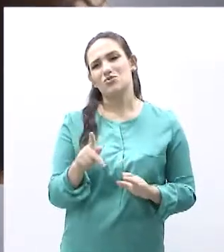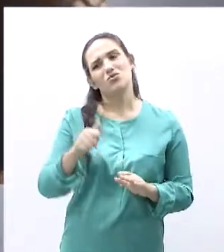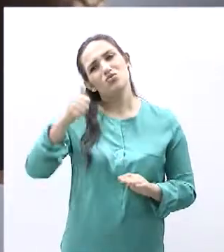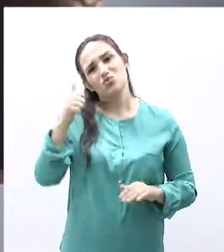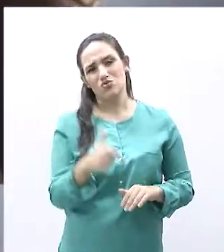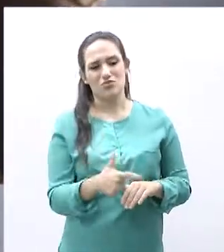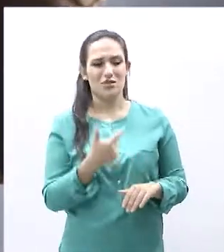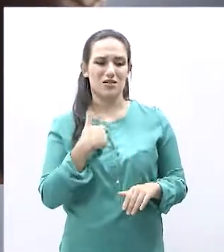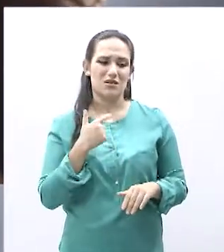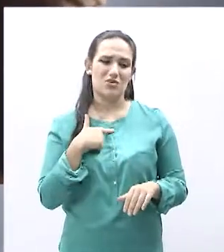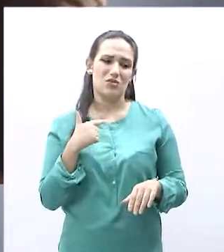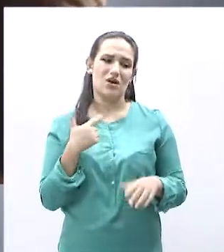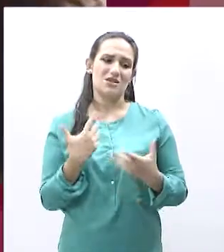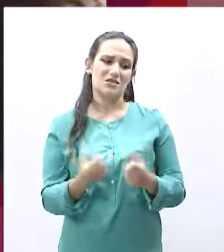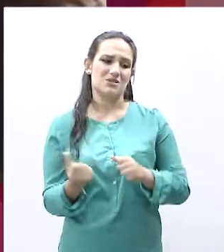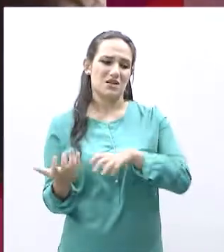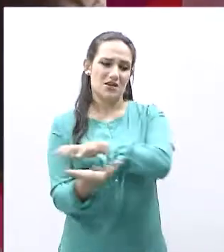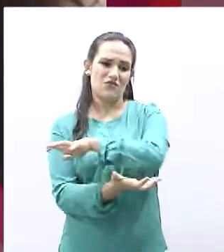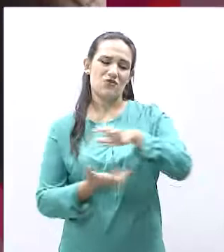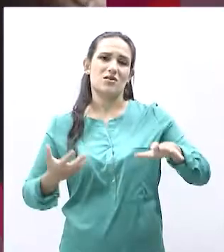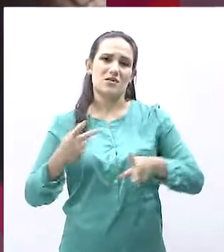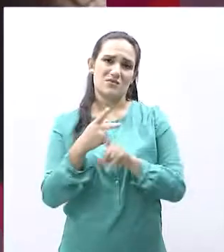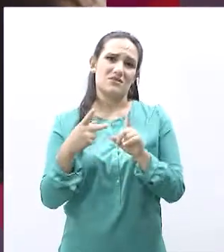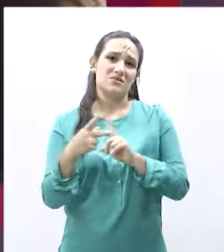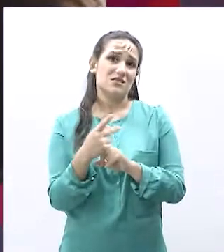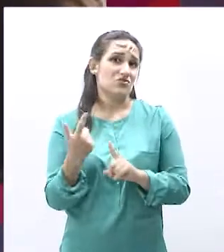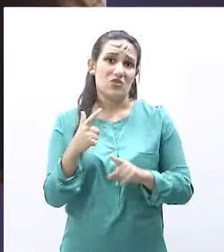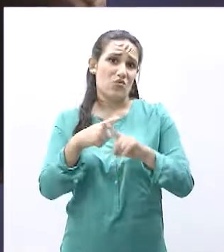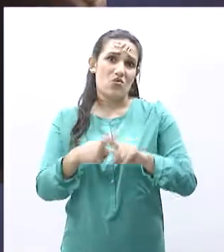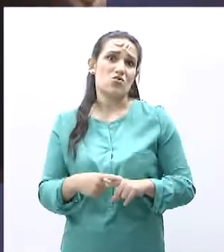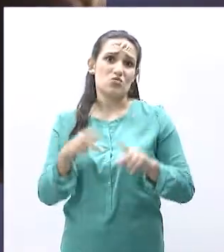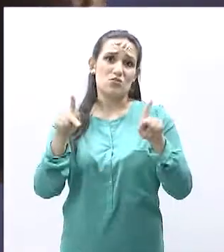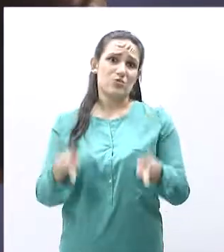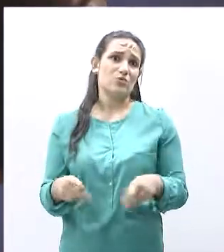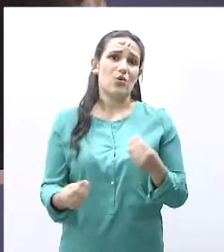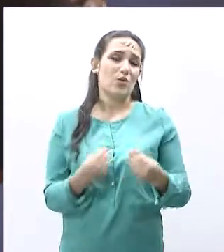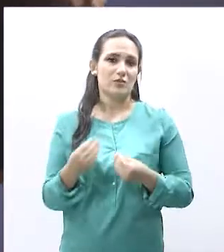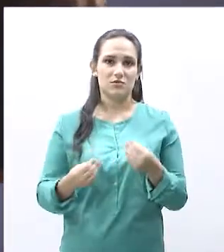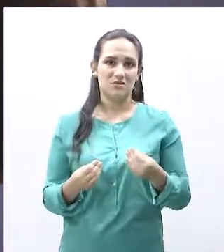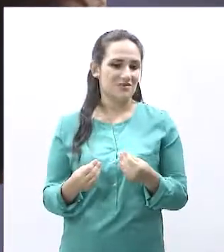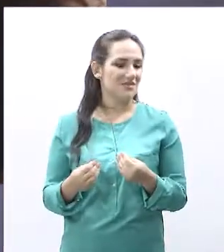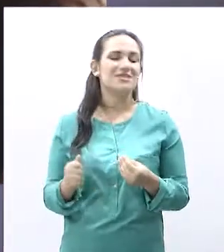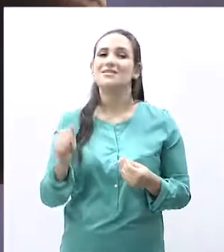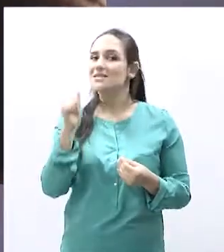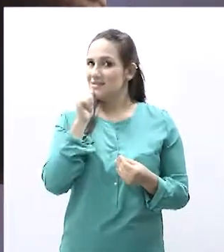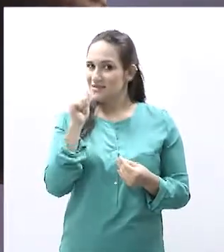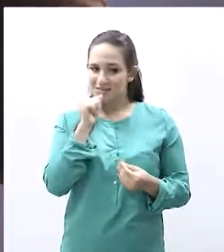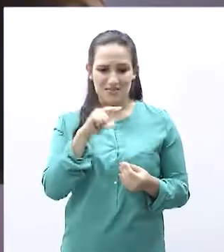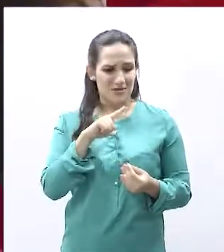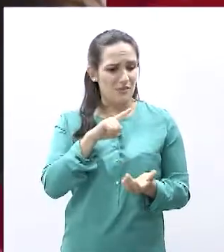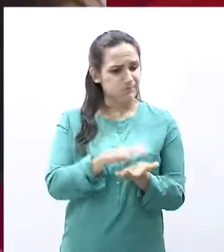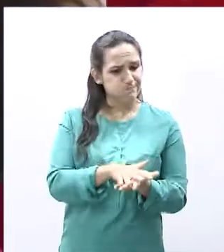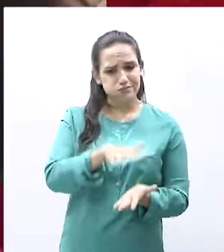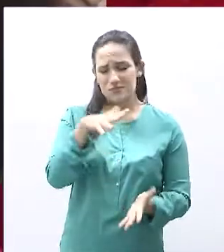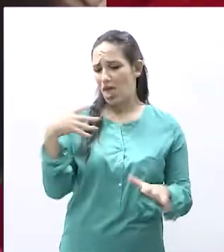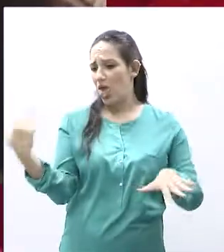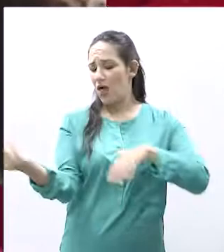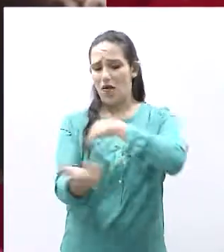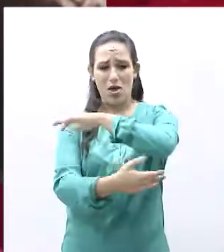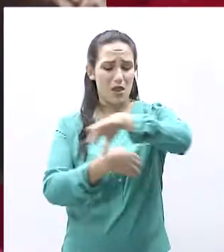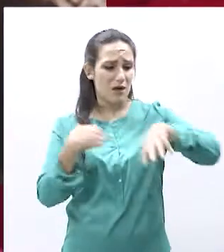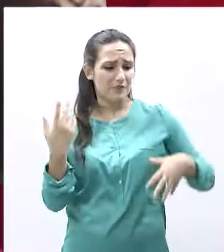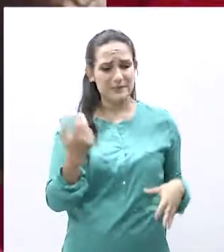aposentar. E não tem havido concurso público para substituir essas pessoas. Então, nós estamos nessa situação, nesse caos